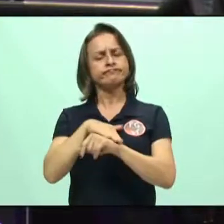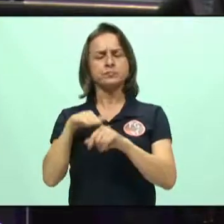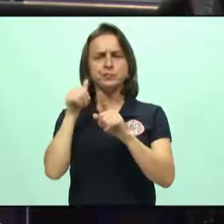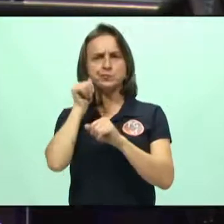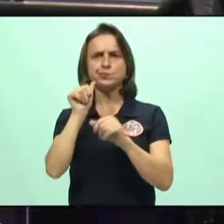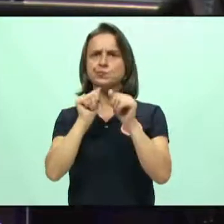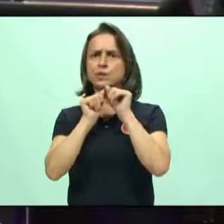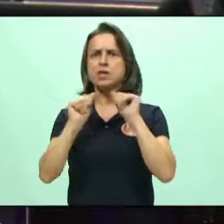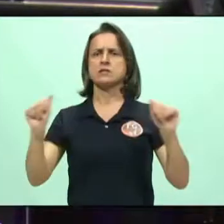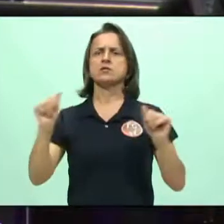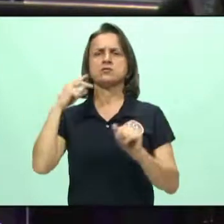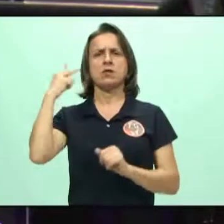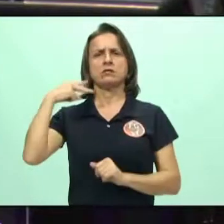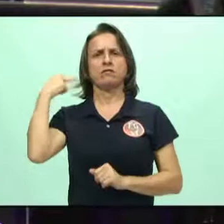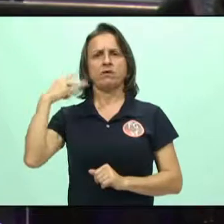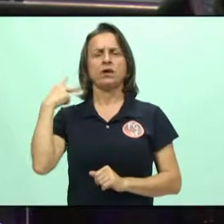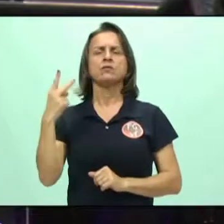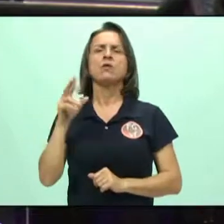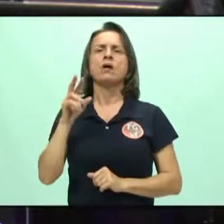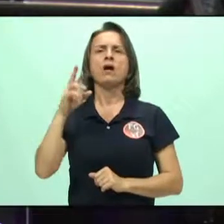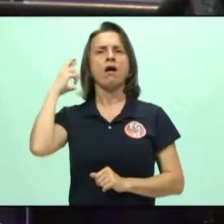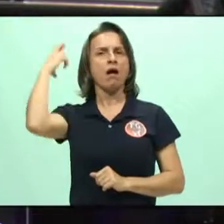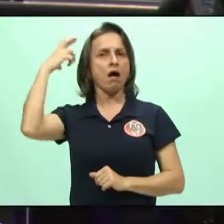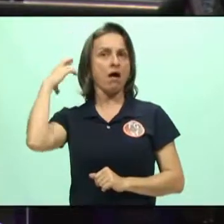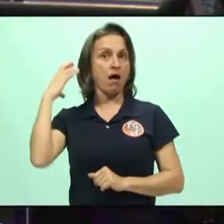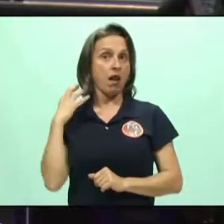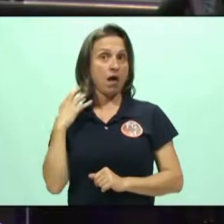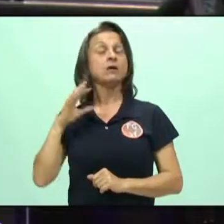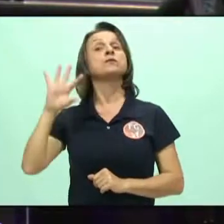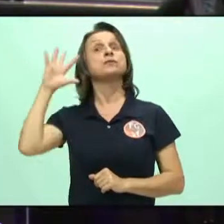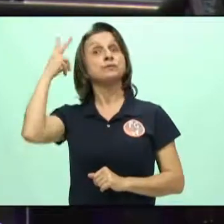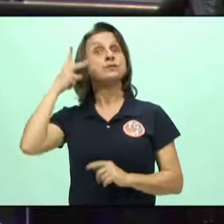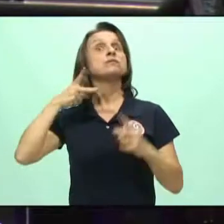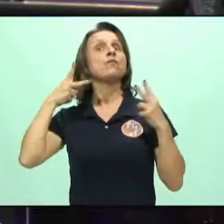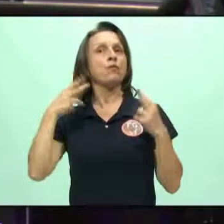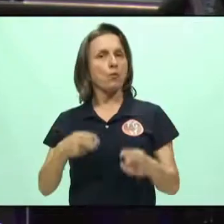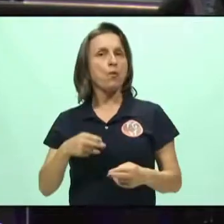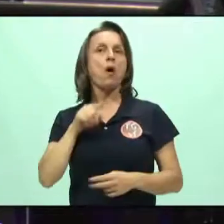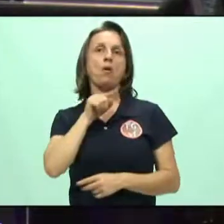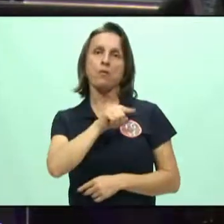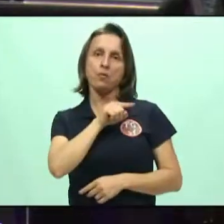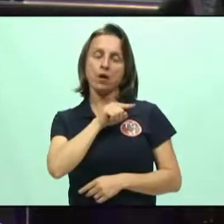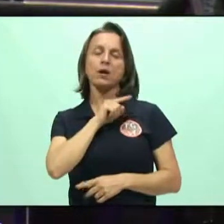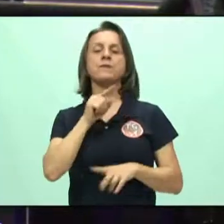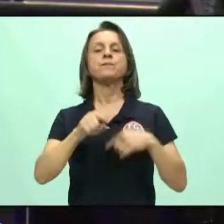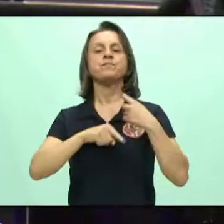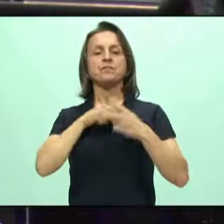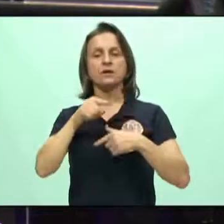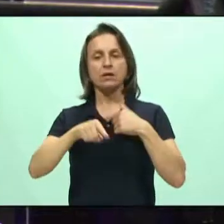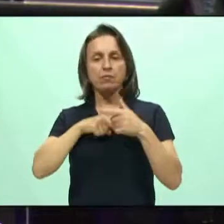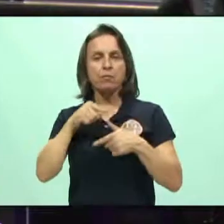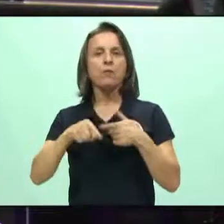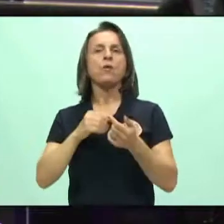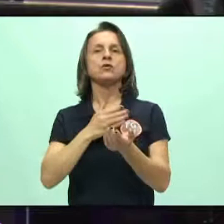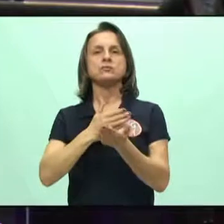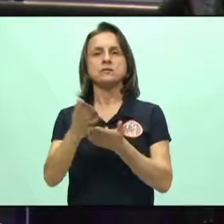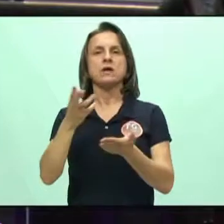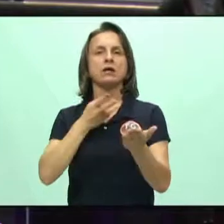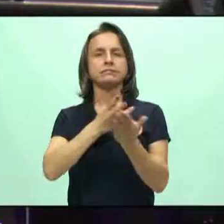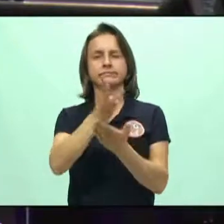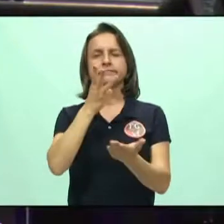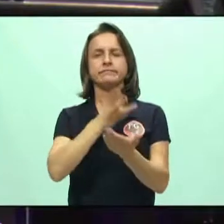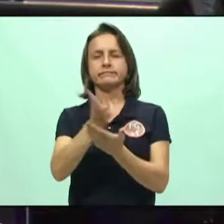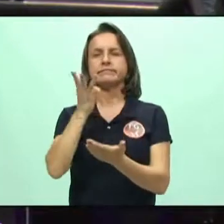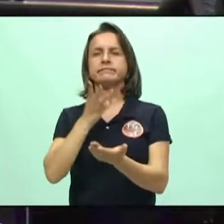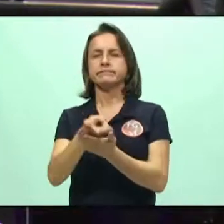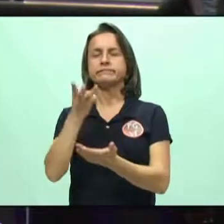da vereadora Renata aconteceu o mesmo com ele e logo após começar a mandar mensagem pedindo dinheiro